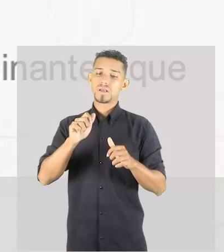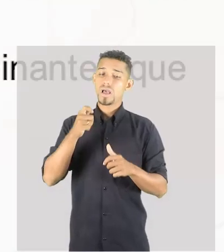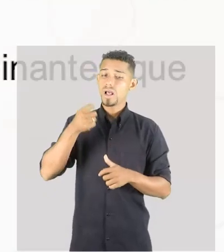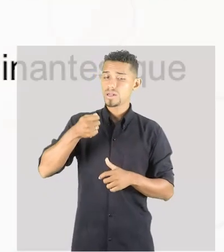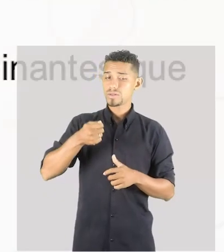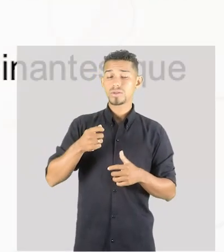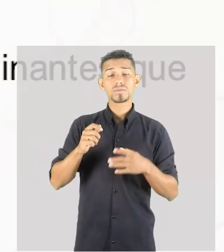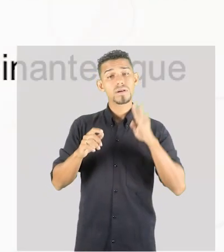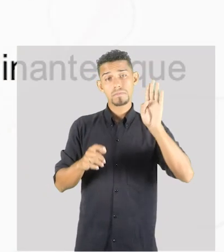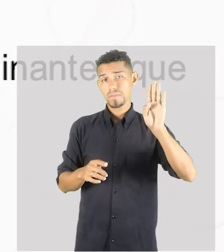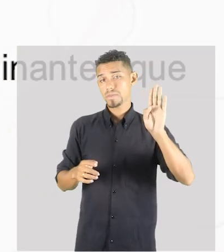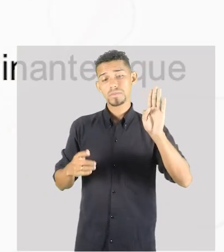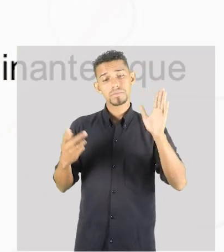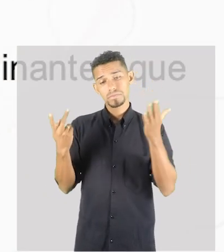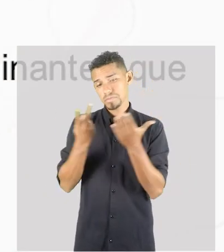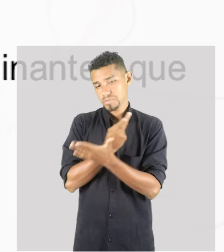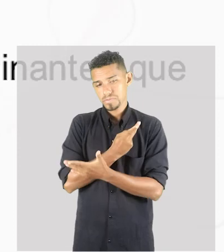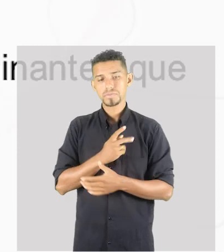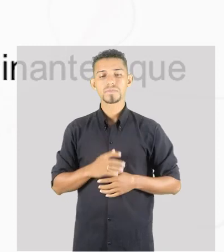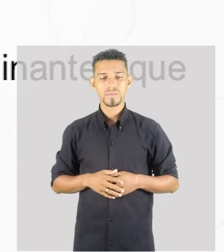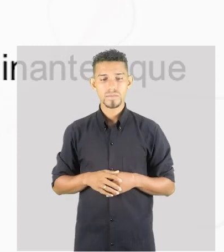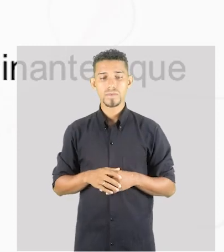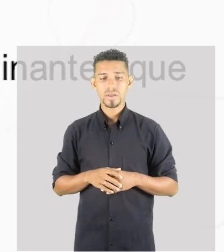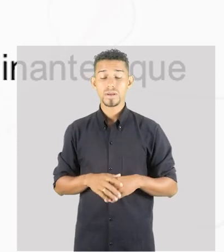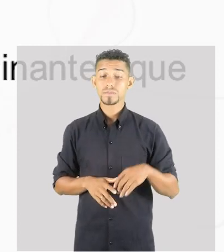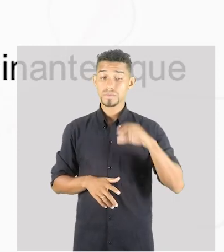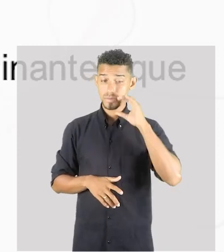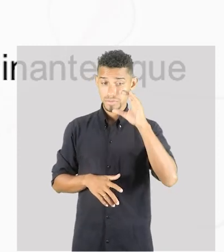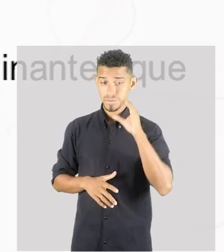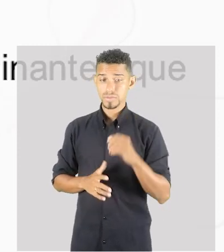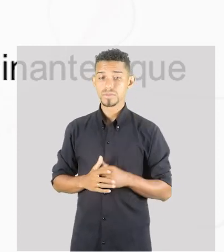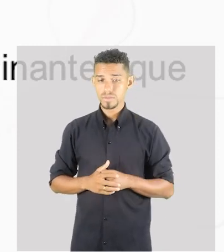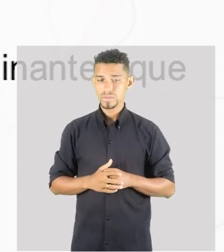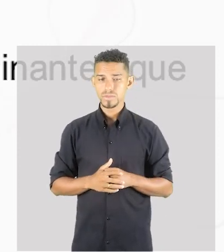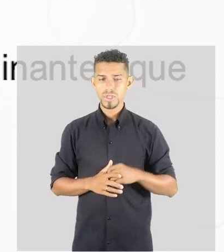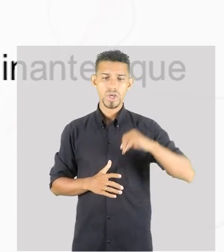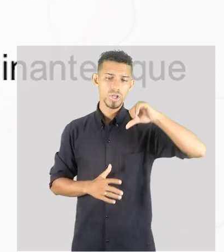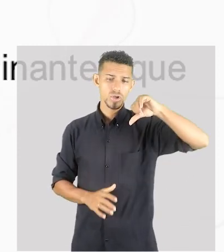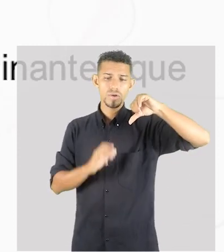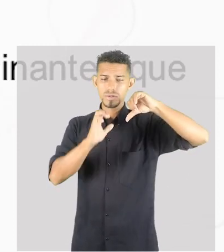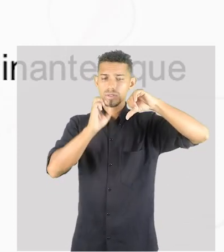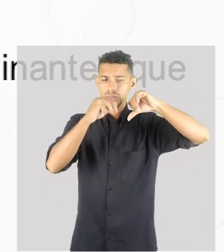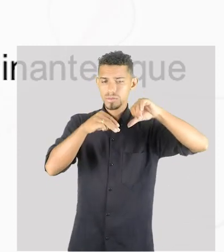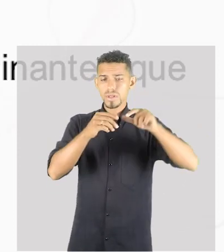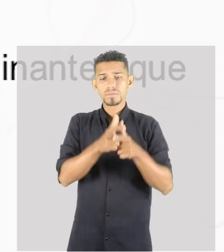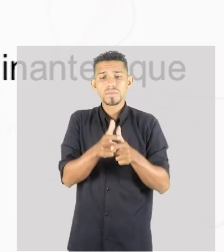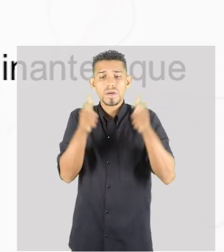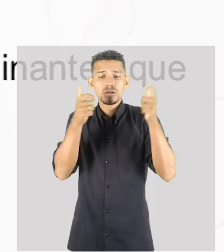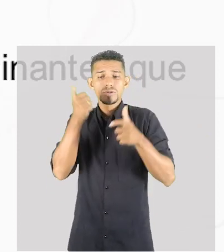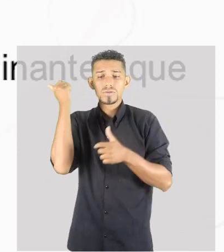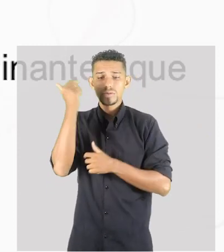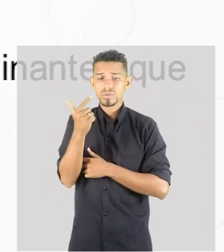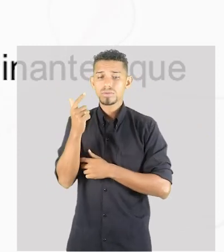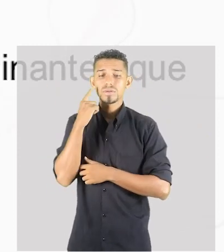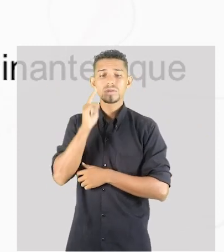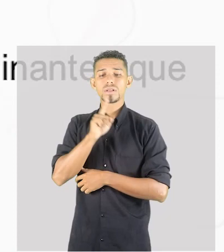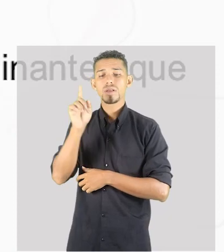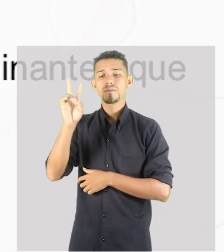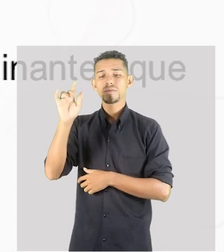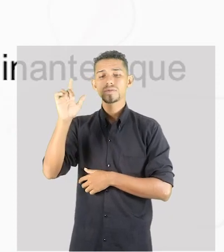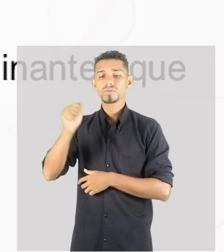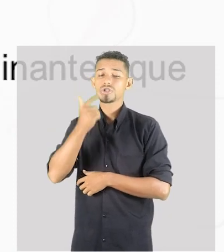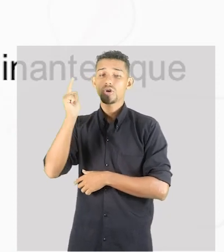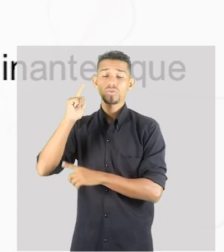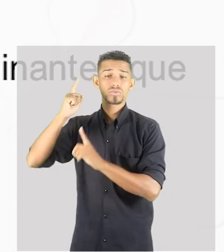dominantes. Então, podemos descartar. Letra C, de 9 centímetros tem maior número de alelos dominantes que aquelas com vagem